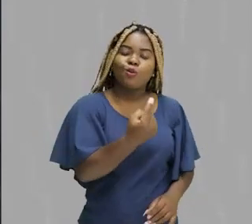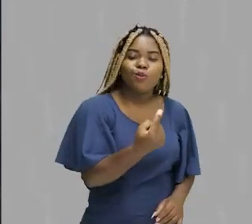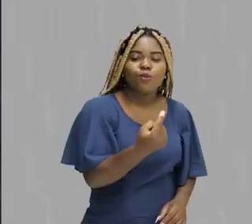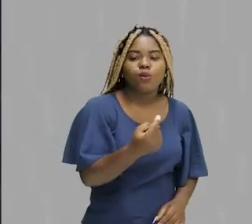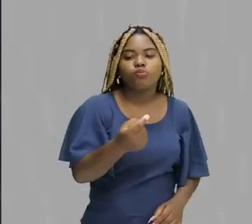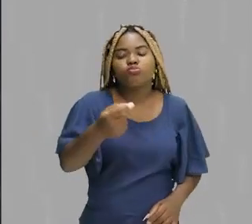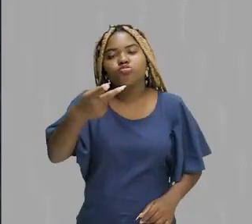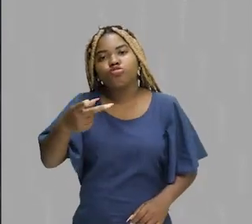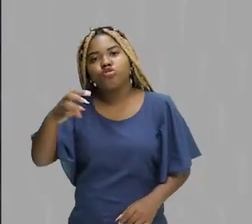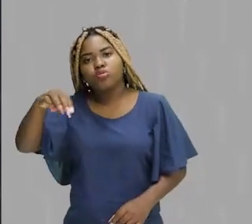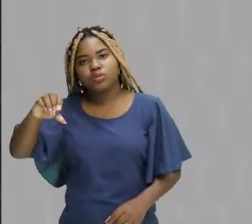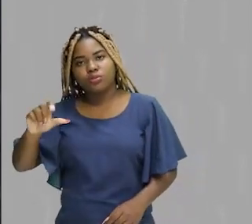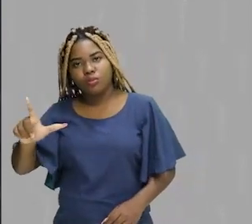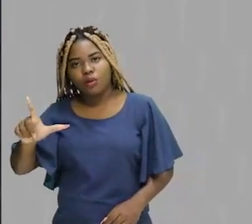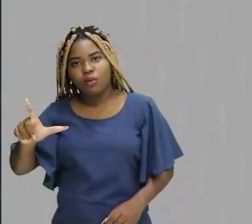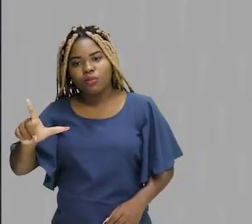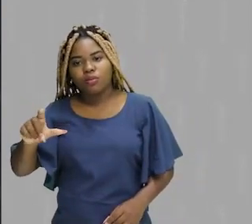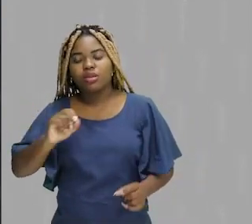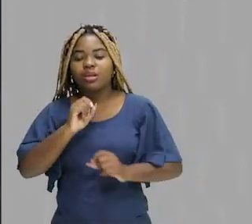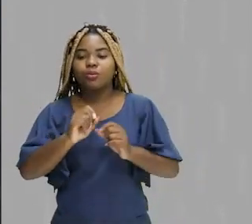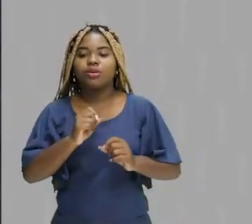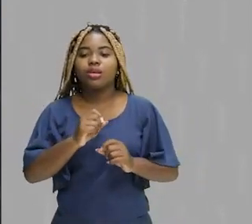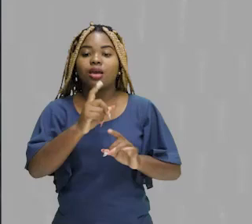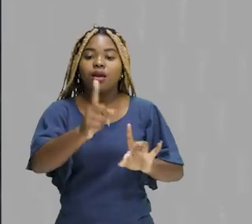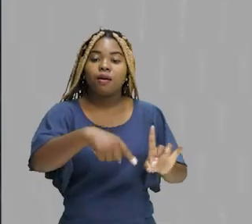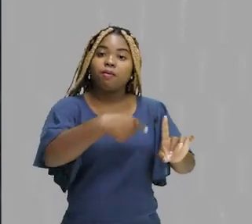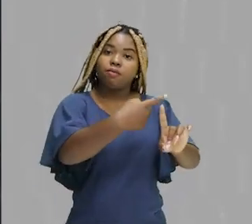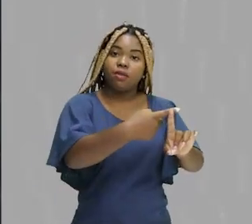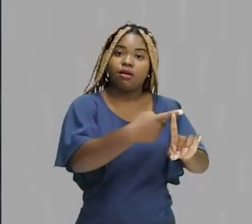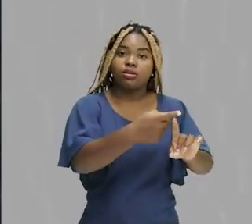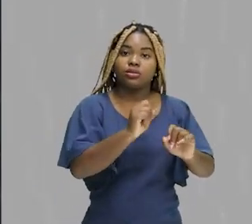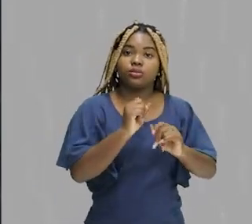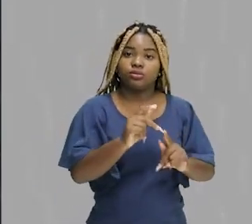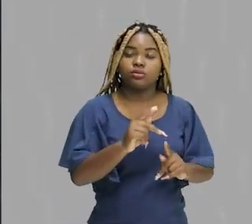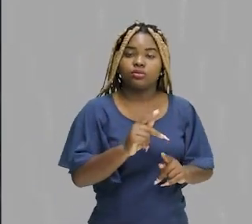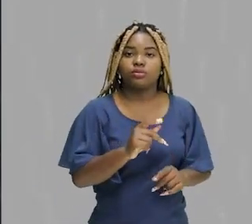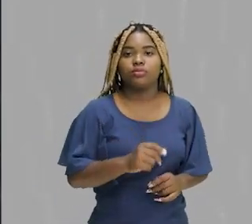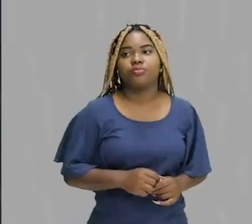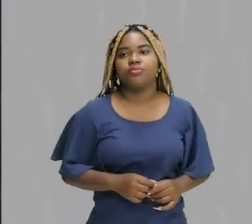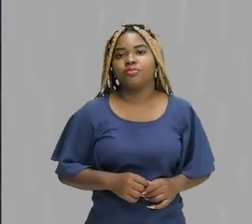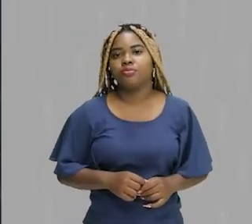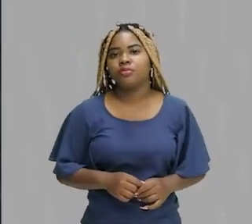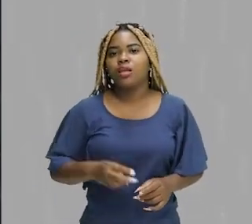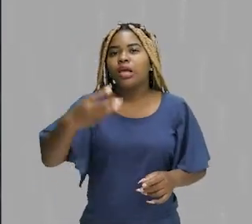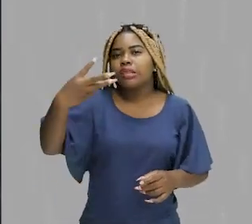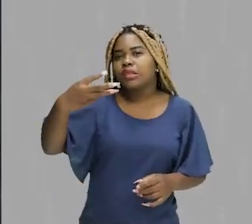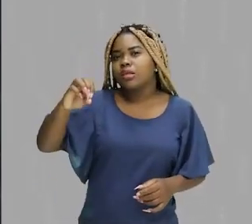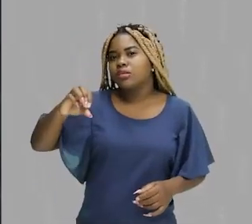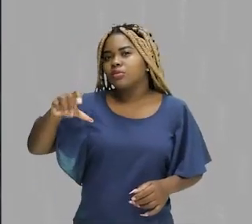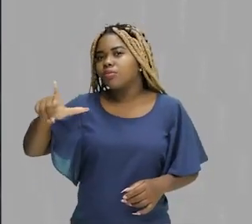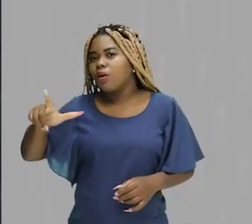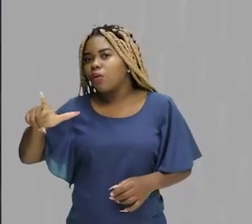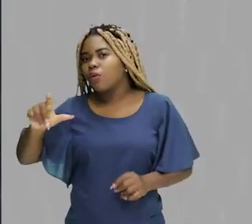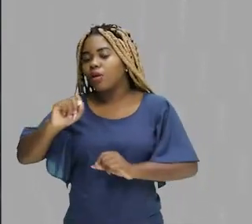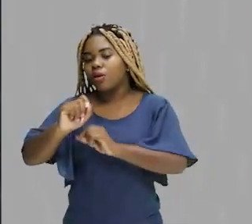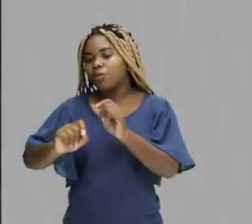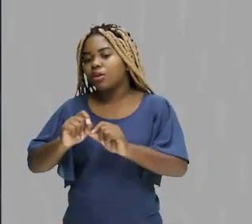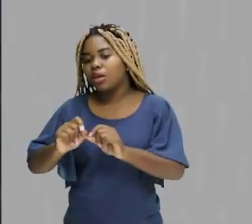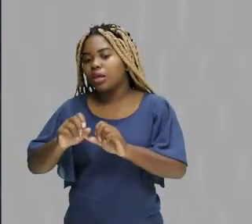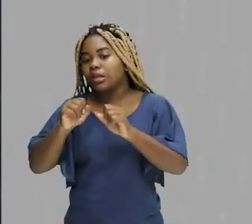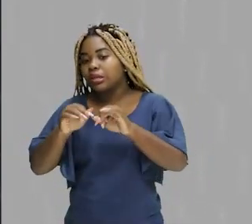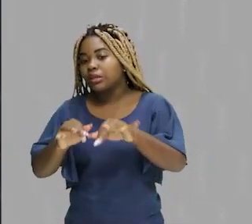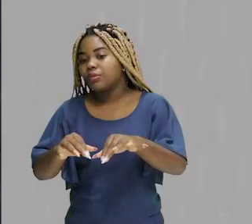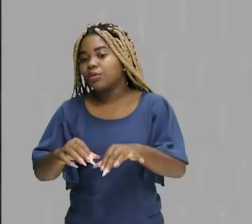o dobro, né? Eu teria o dobro da liberação de energia. 3 mols, turma, haveria a liberação